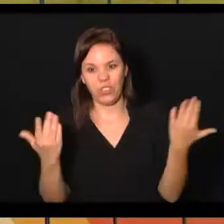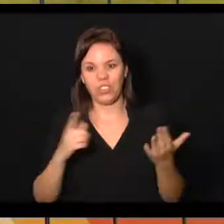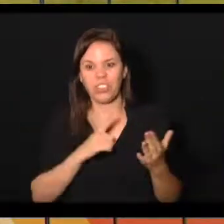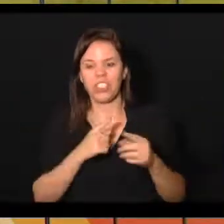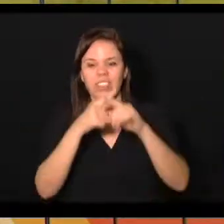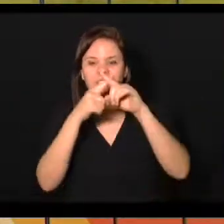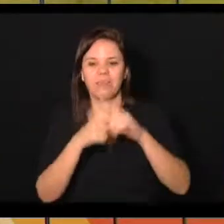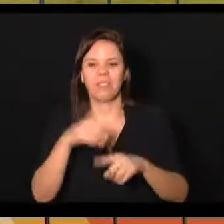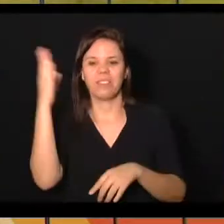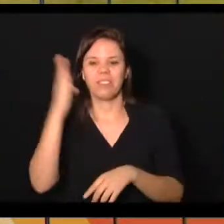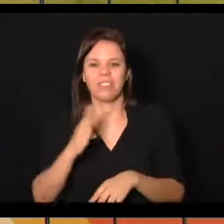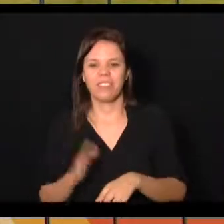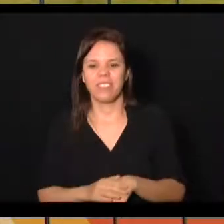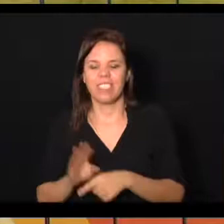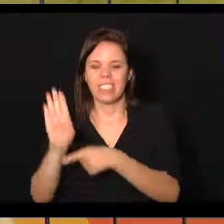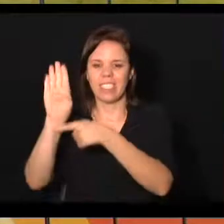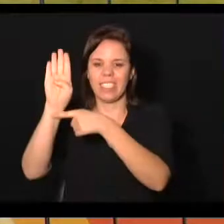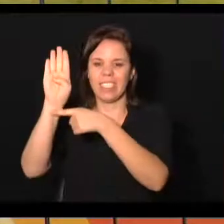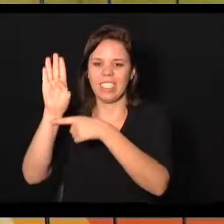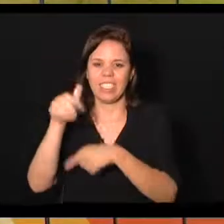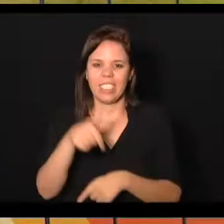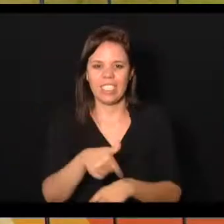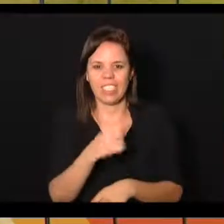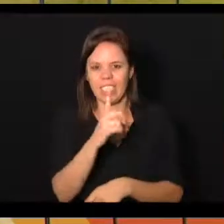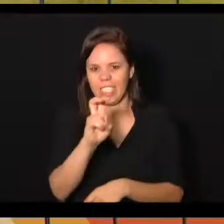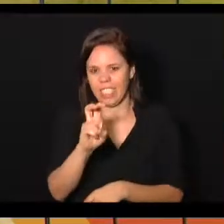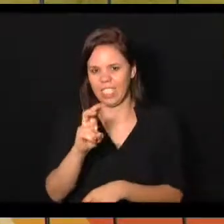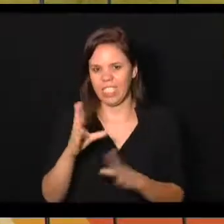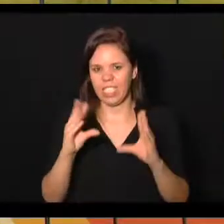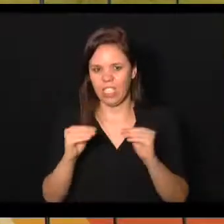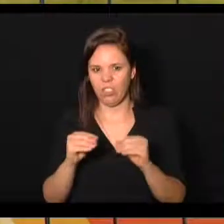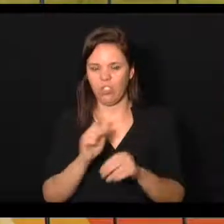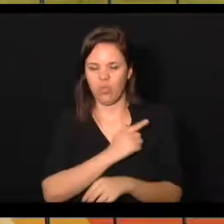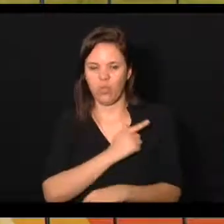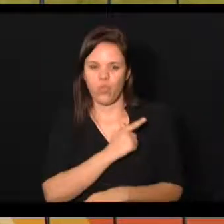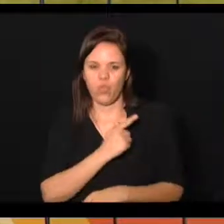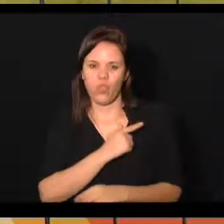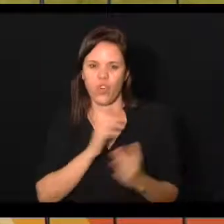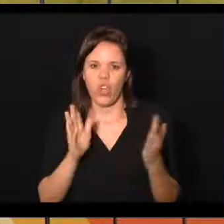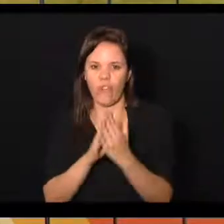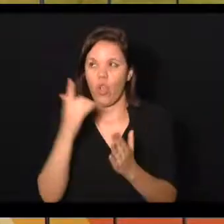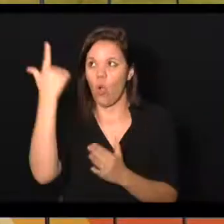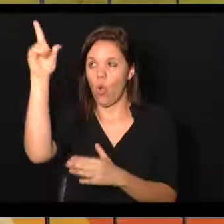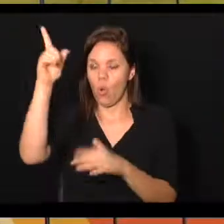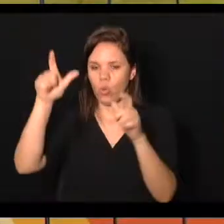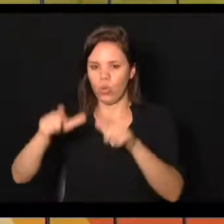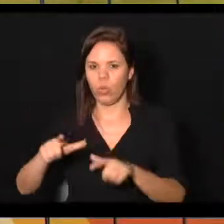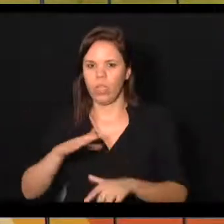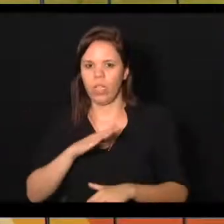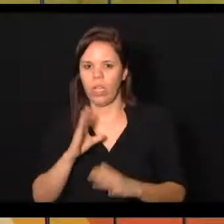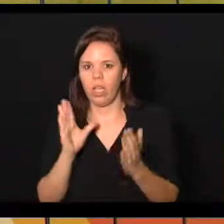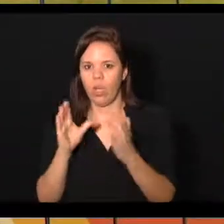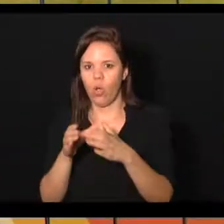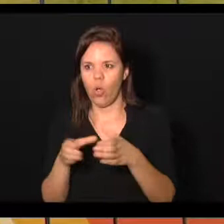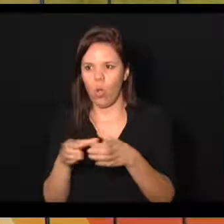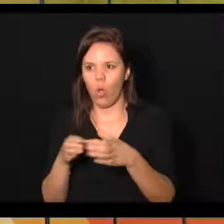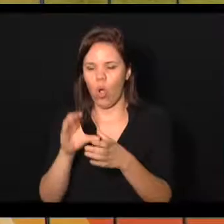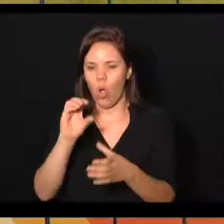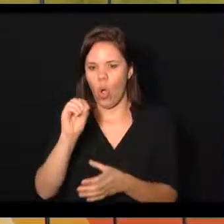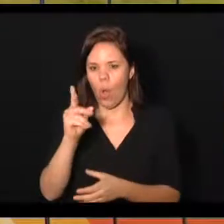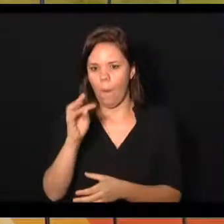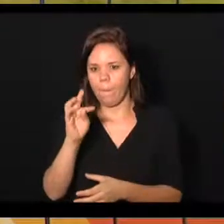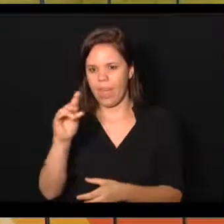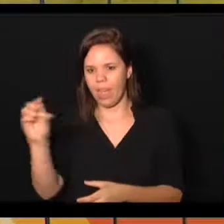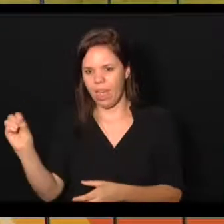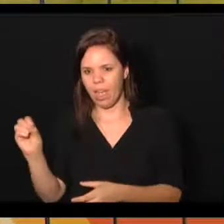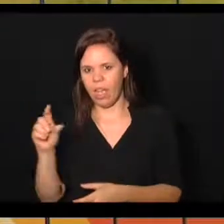Campeonato Brasileiro da Série B às 7h15 da noite. O Guarani enfrenta fora de casa a equipe do Operário. Lembrando, o